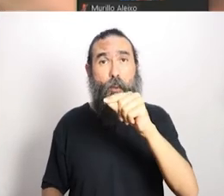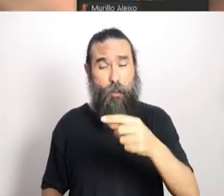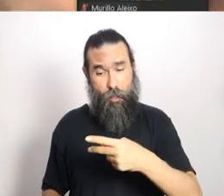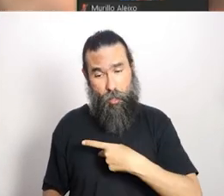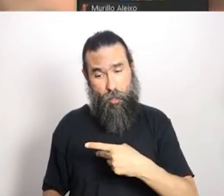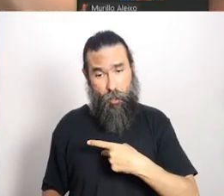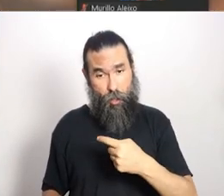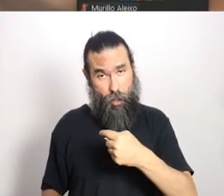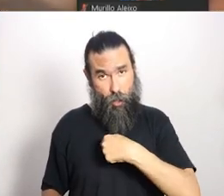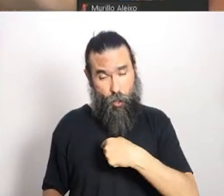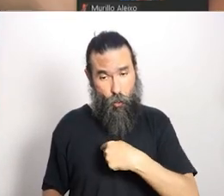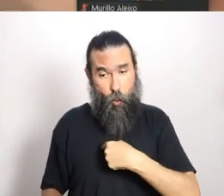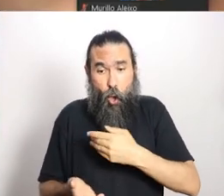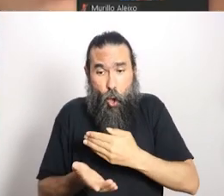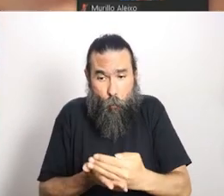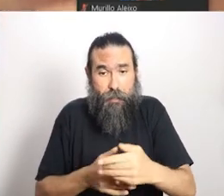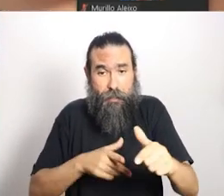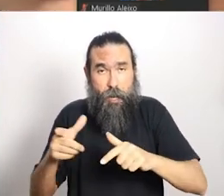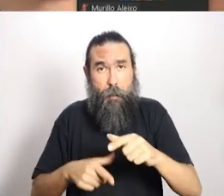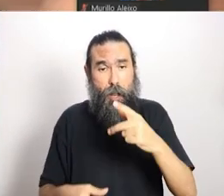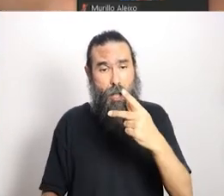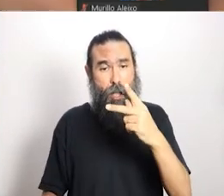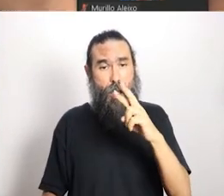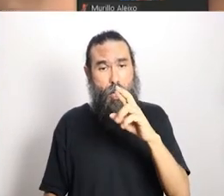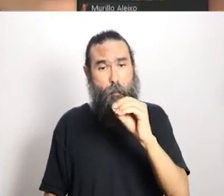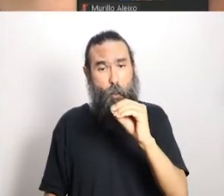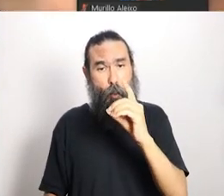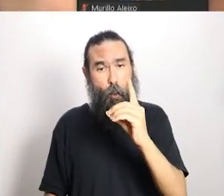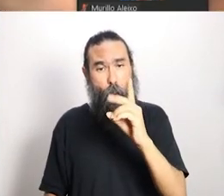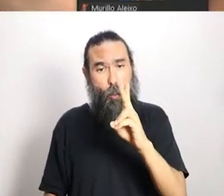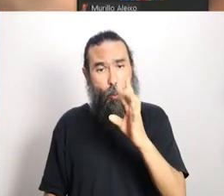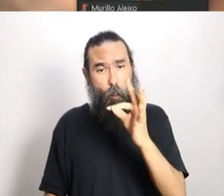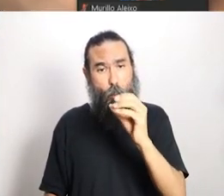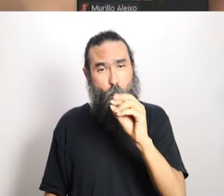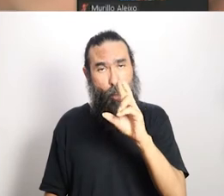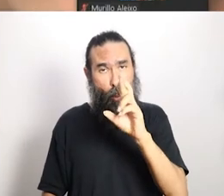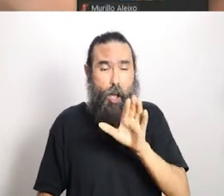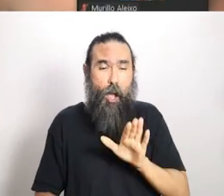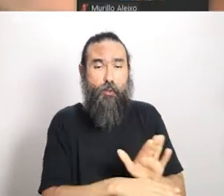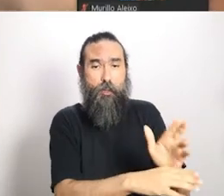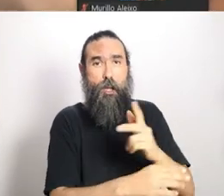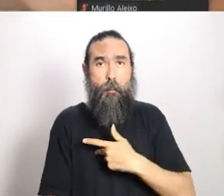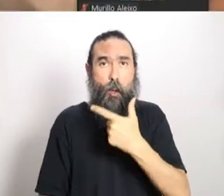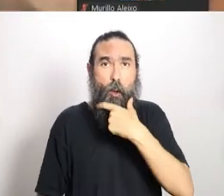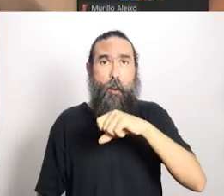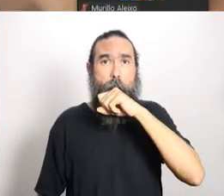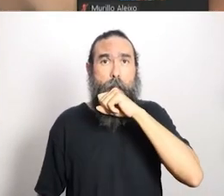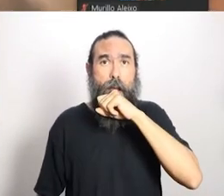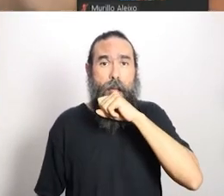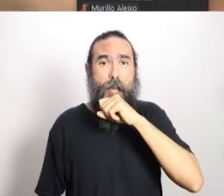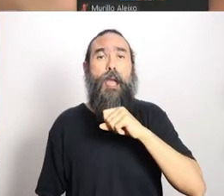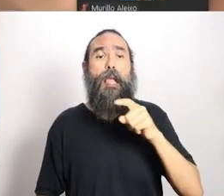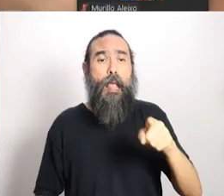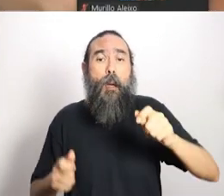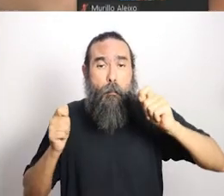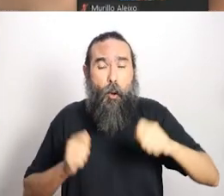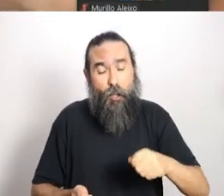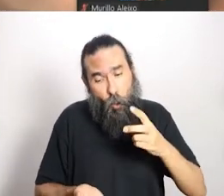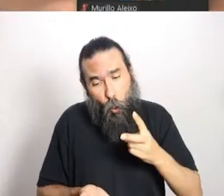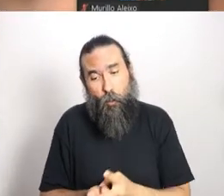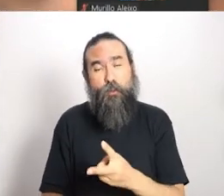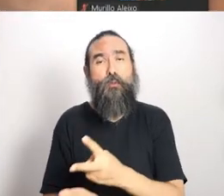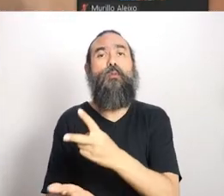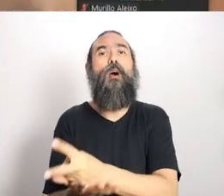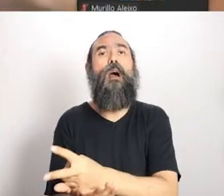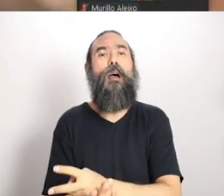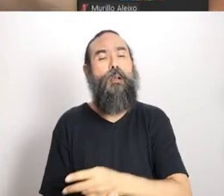e eu me fiz produtor a partir dessa ajuda ao meu pai, então, meu trabalho é que meu pai mantenha